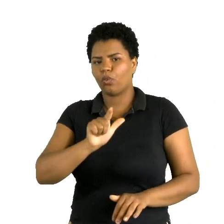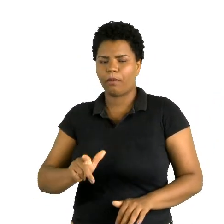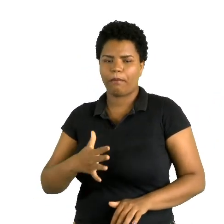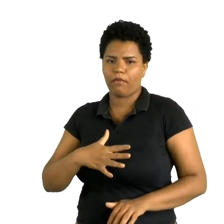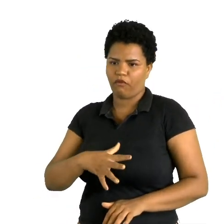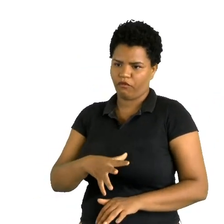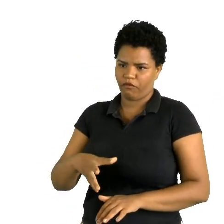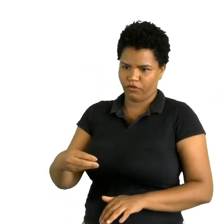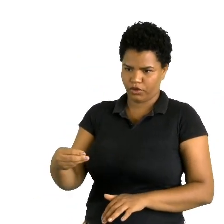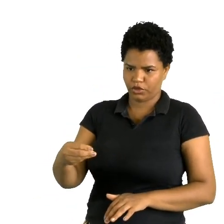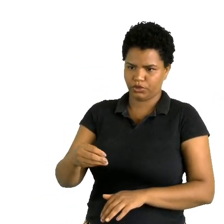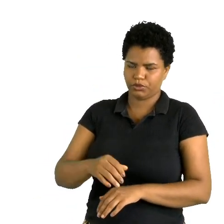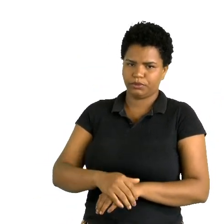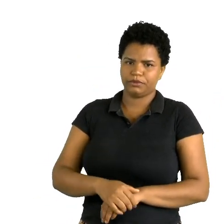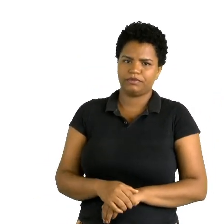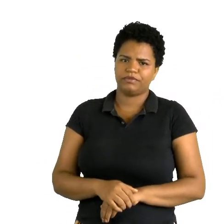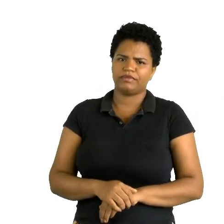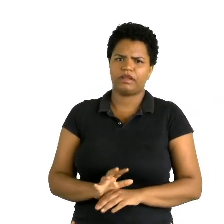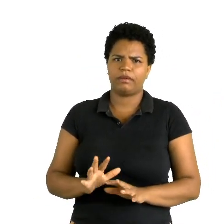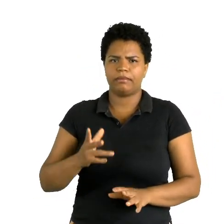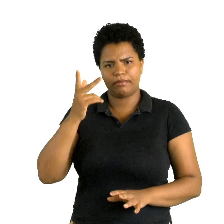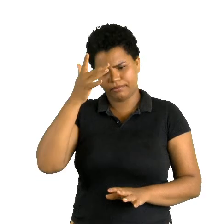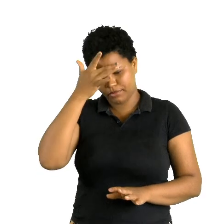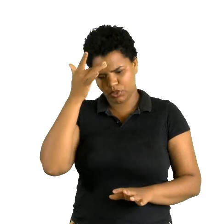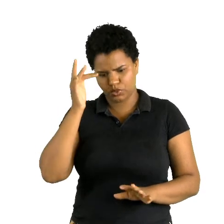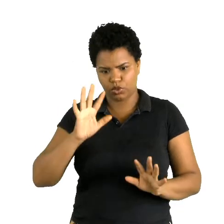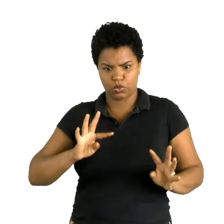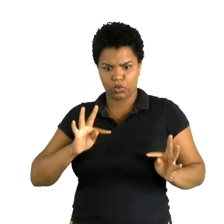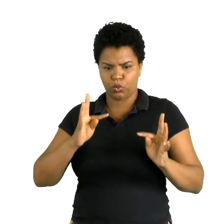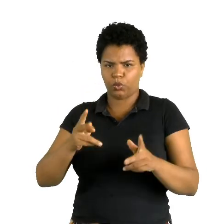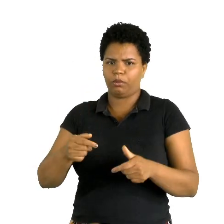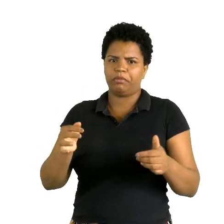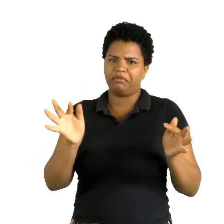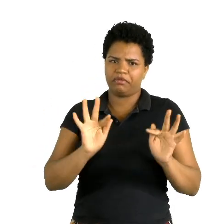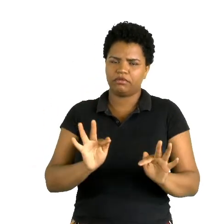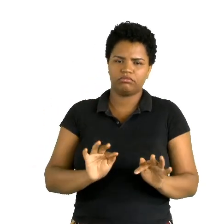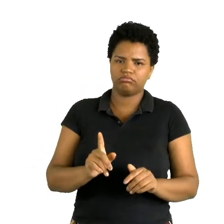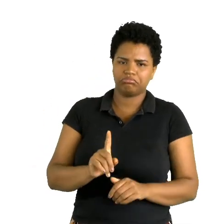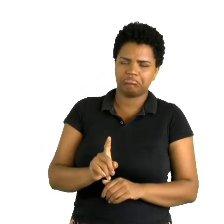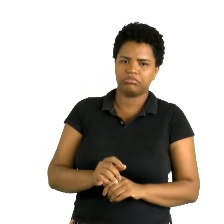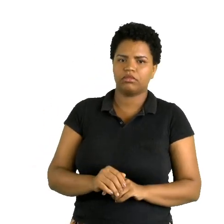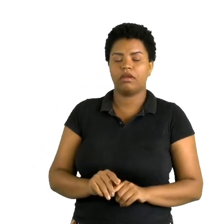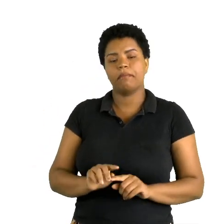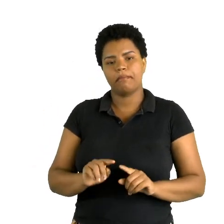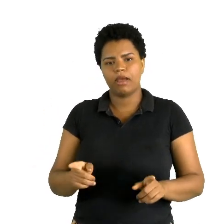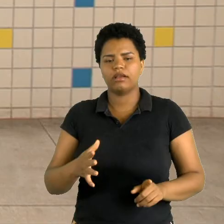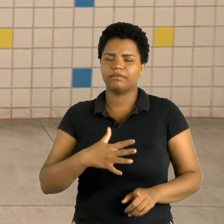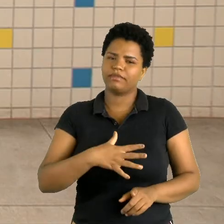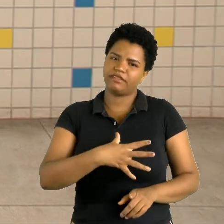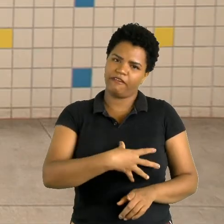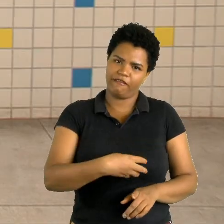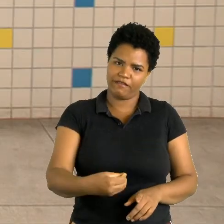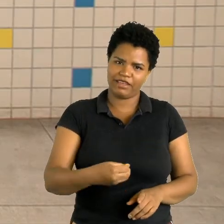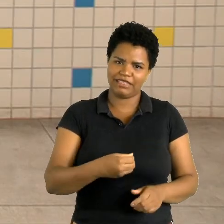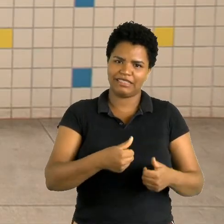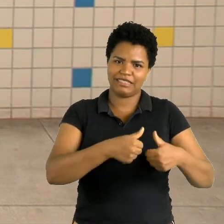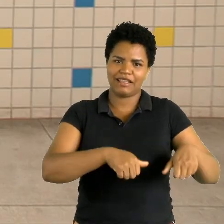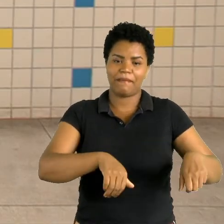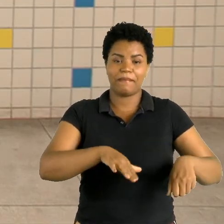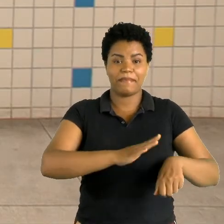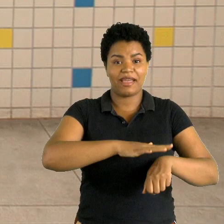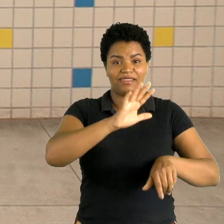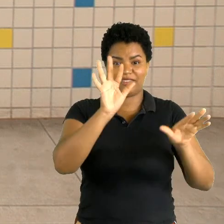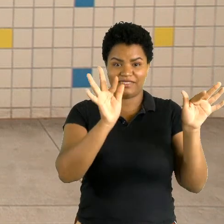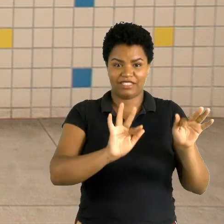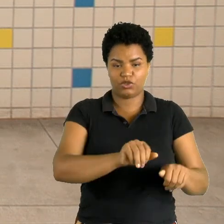pessoa não é totalmente feliz, então, tá? Então, minha filha está mais feliz do que o meu filho.